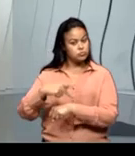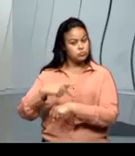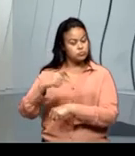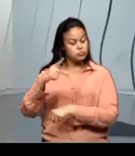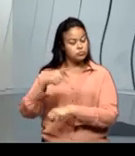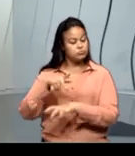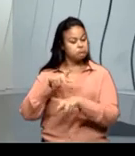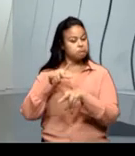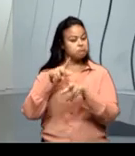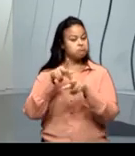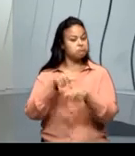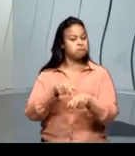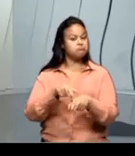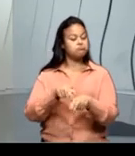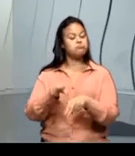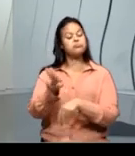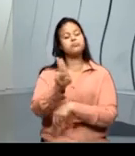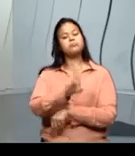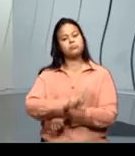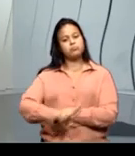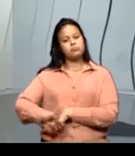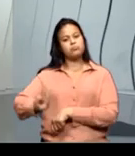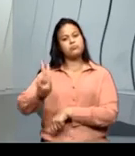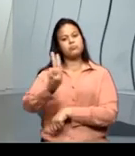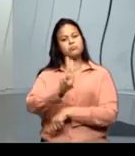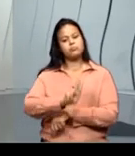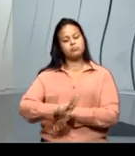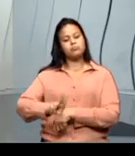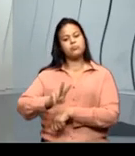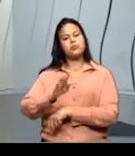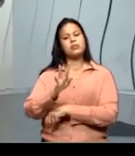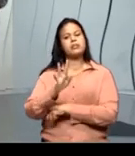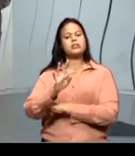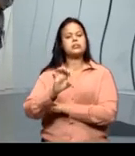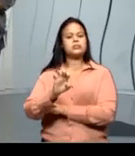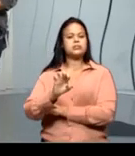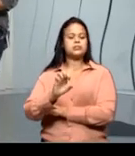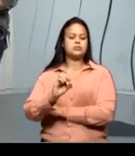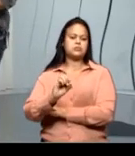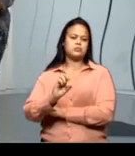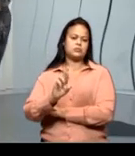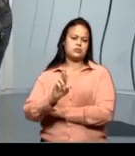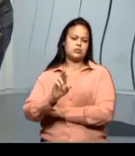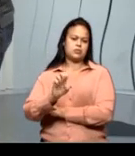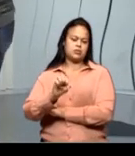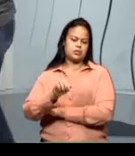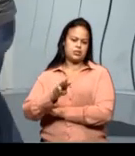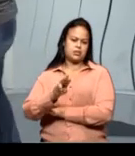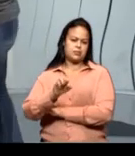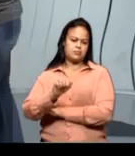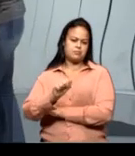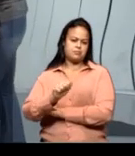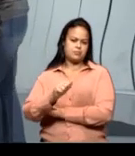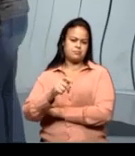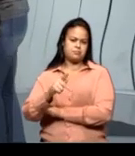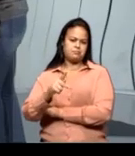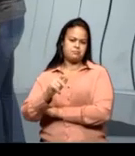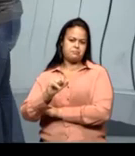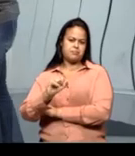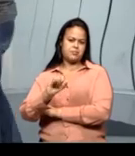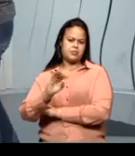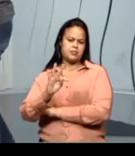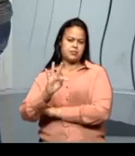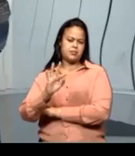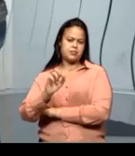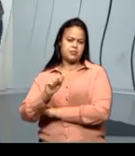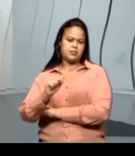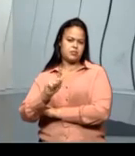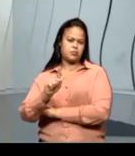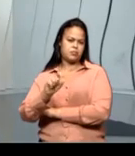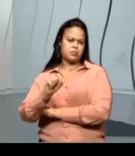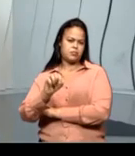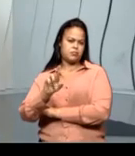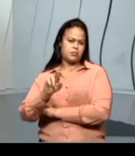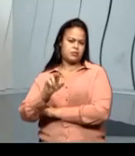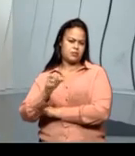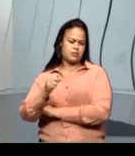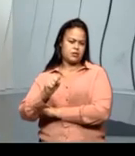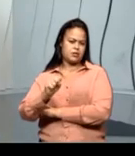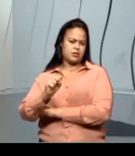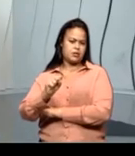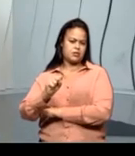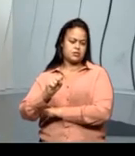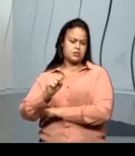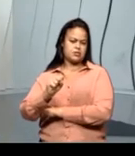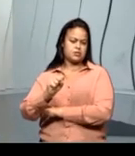a mesma. Nós utilizaremos o teorema de Pitágoras. Bom, eu trouxe aqui